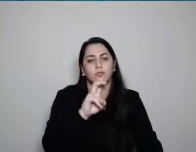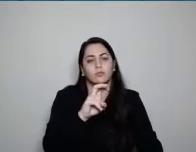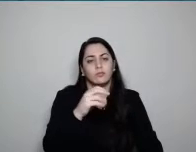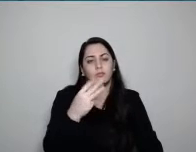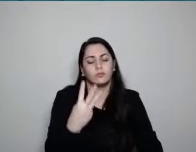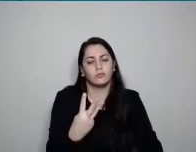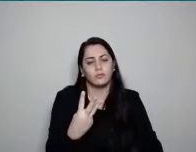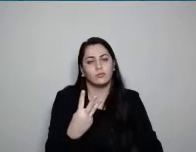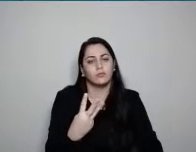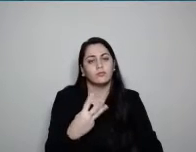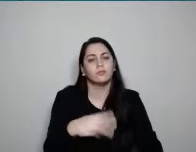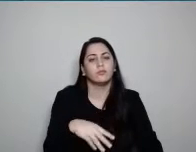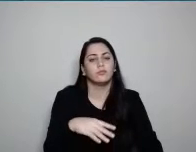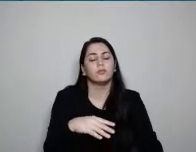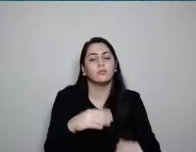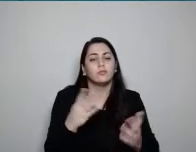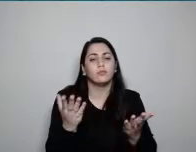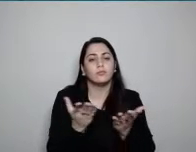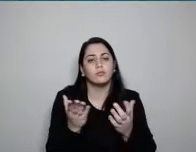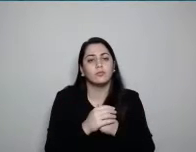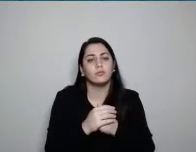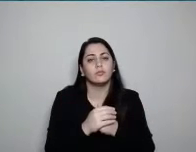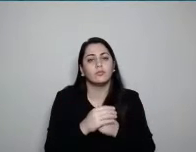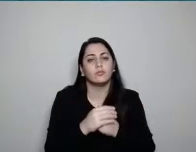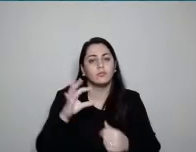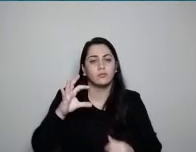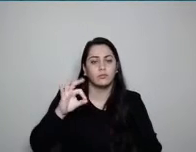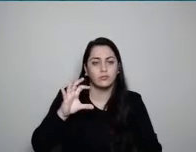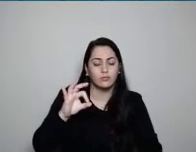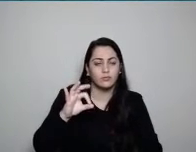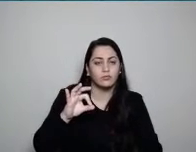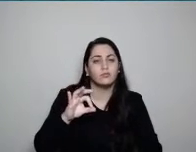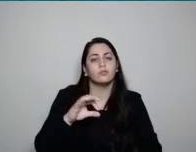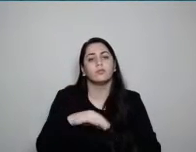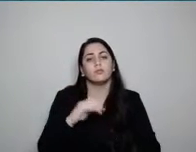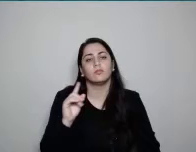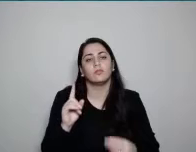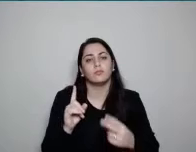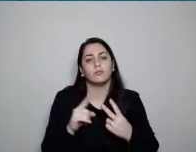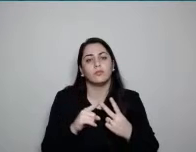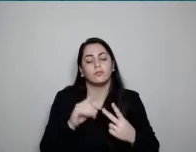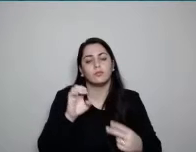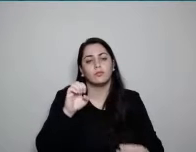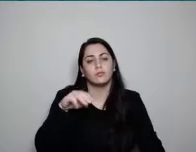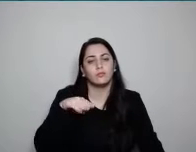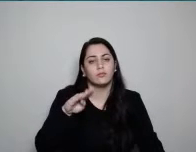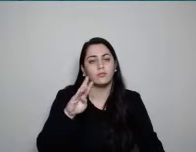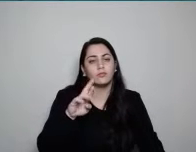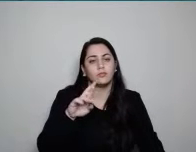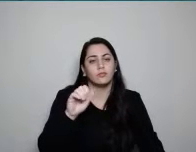08-53-904-09-2017, apelante Claro S.A., Embratel e